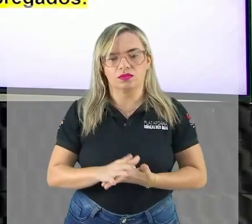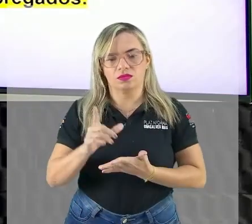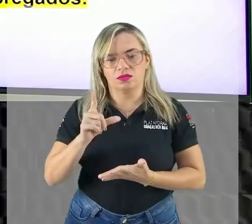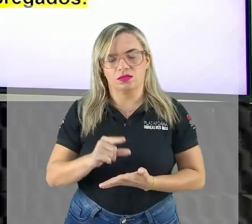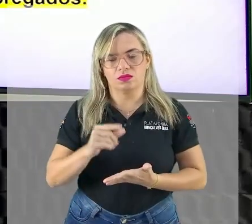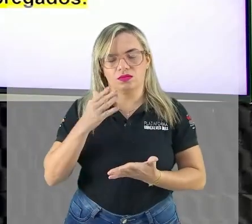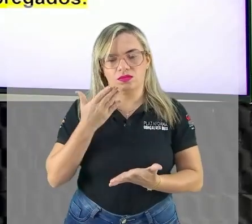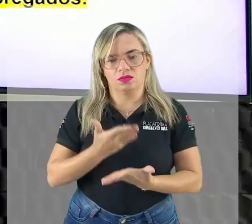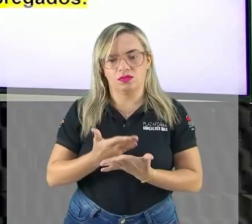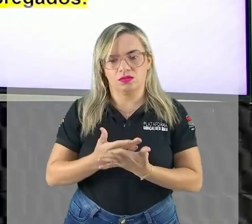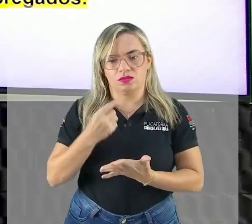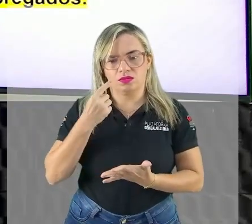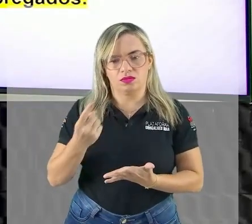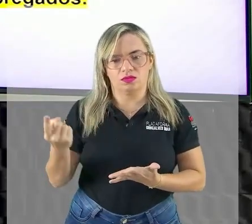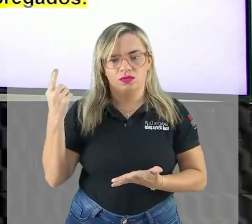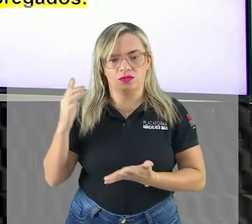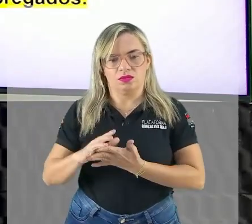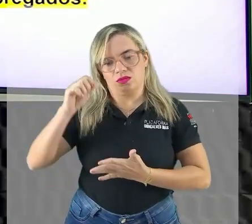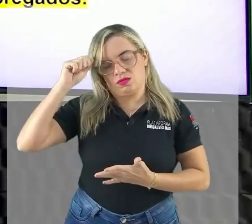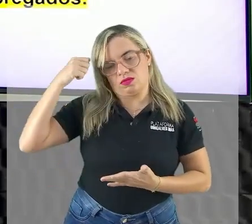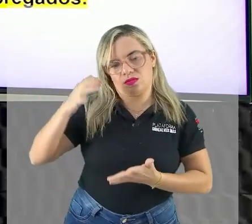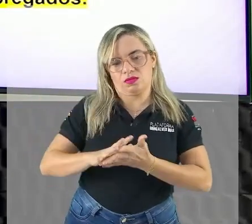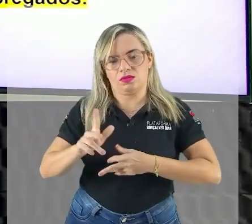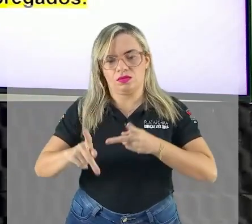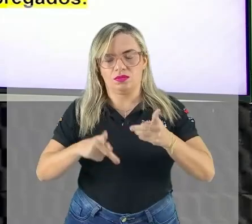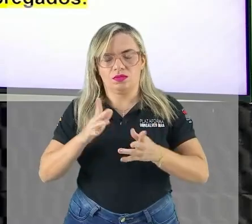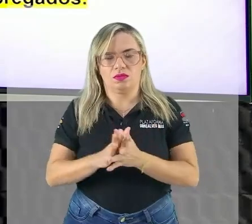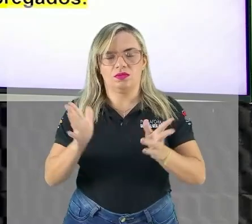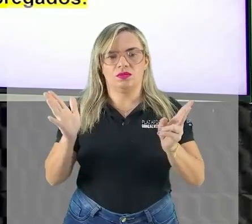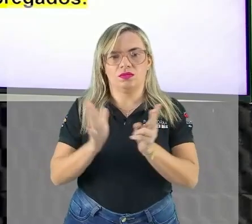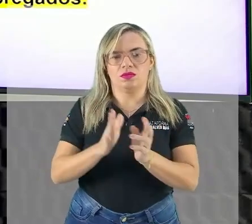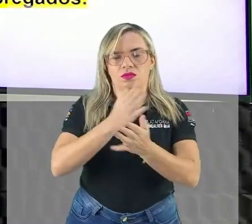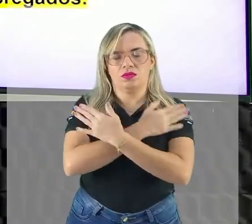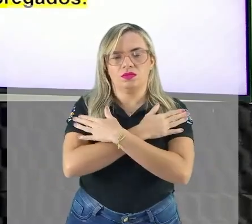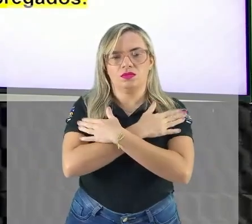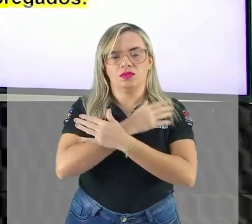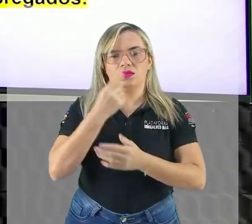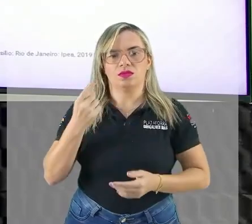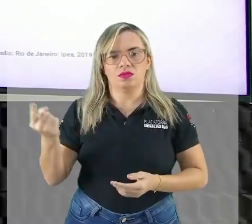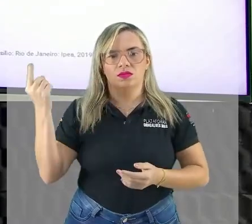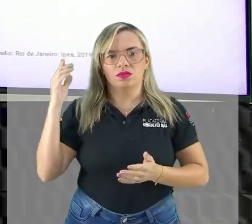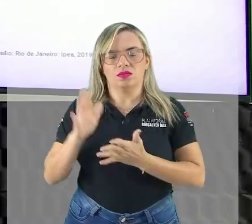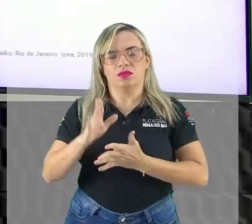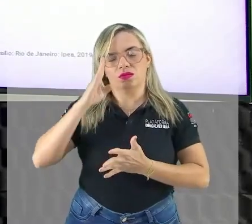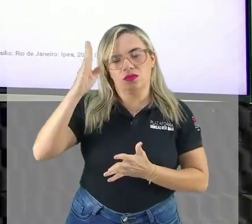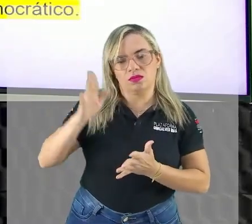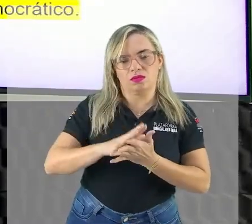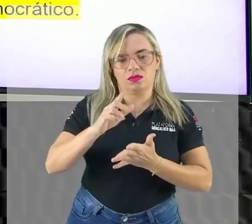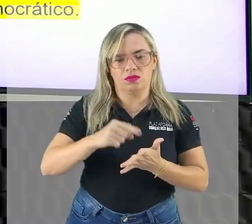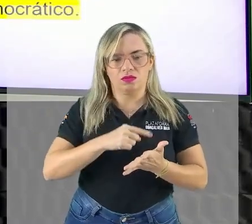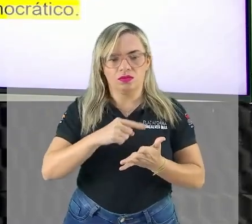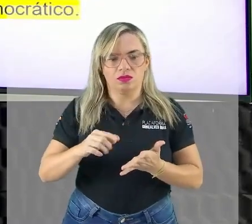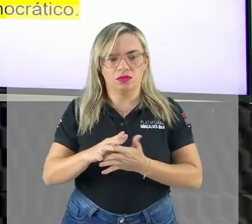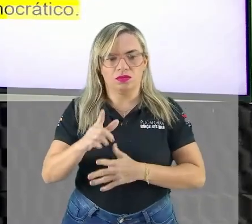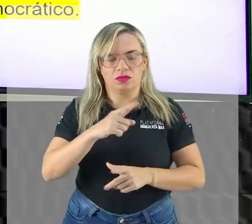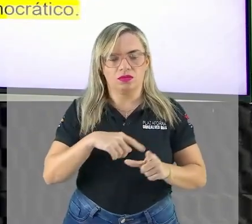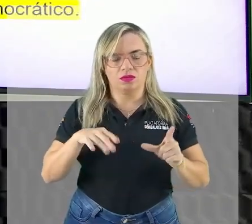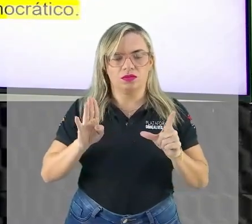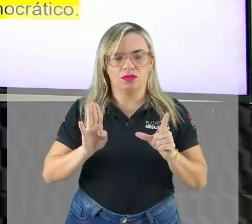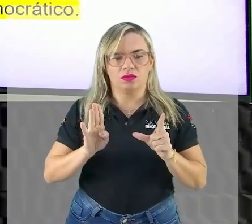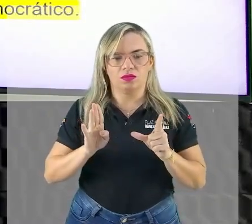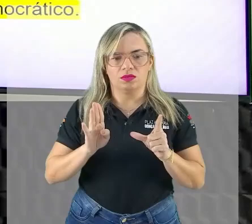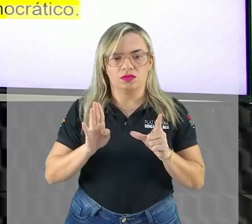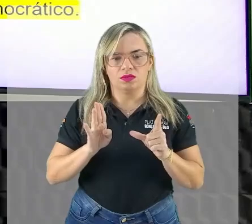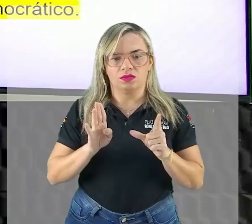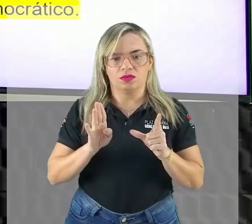e desempregados, e aí a gente consegue alcançar, né, a interpretação principal e chegar ao gabarito, que é o quê? Que